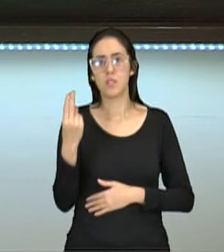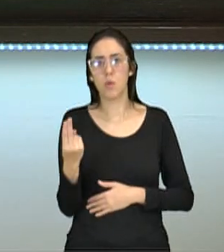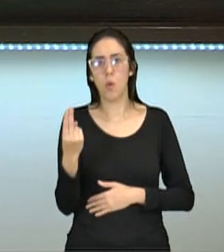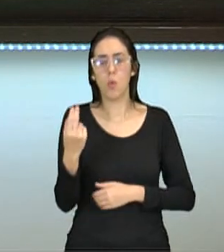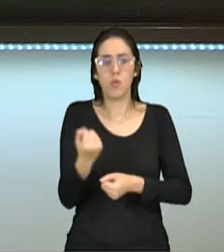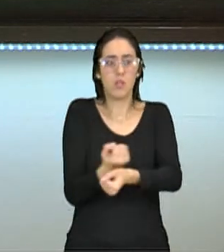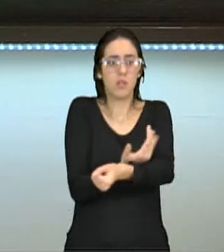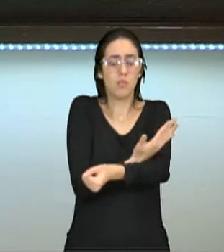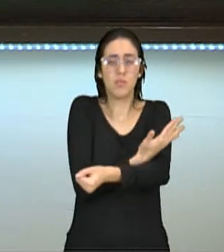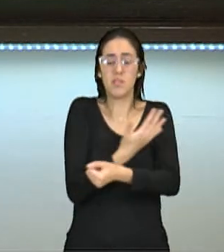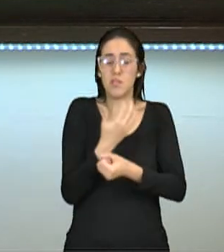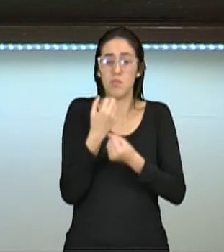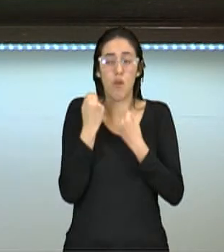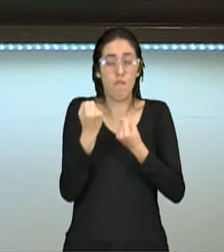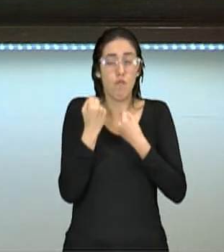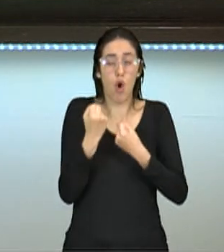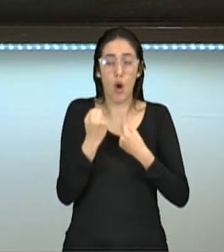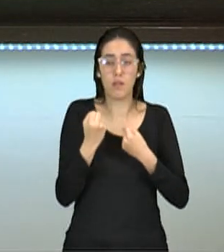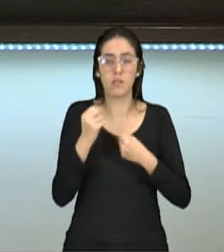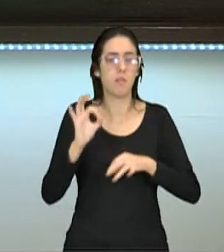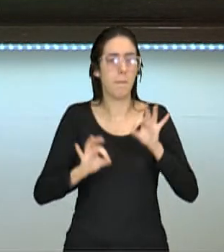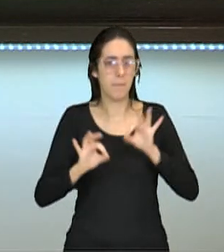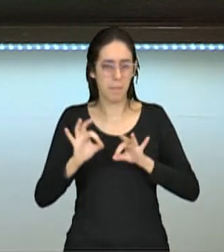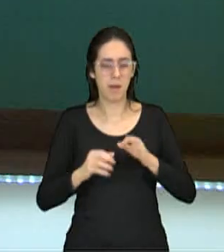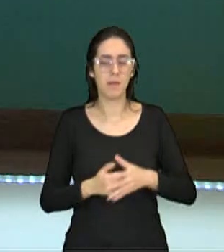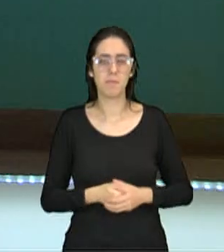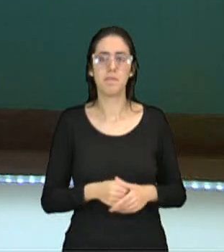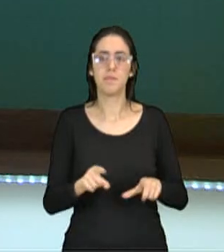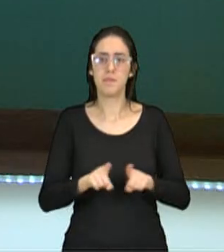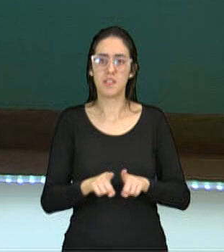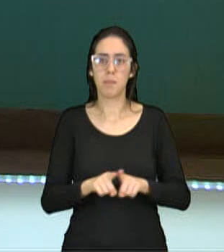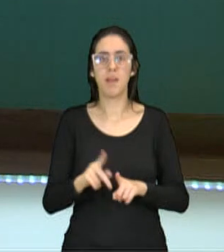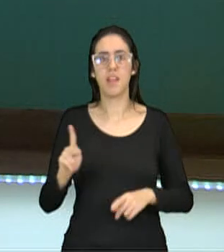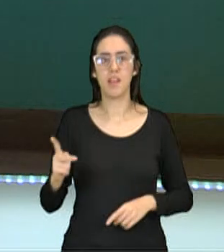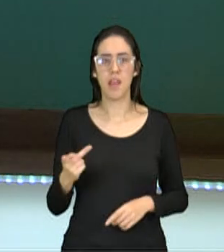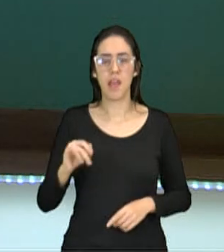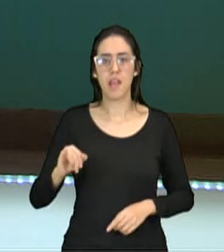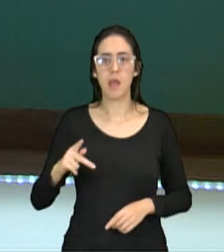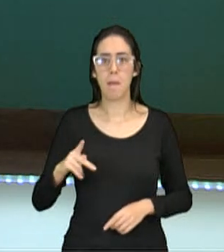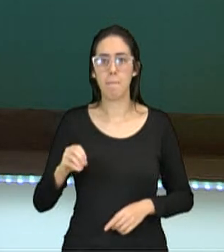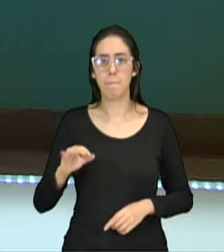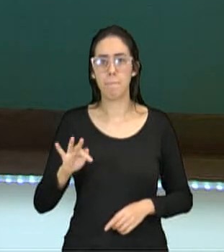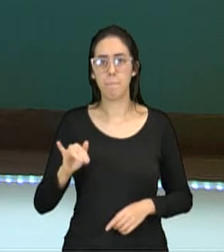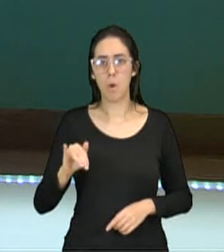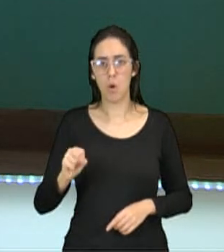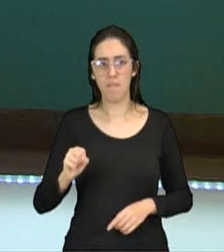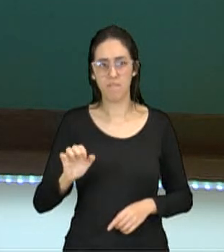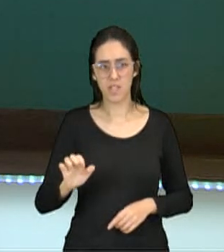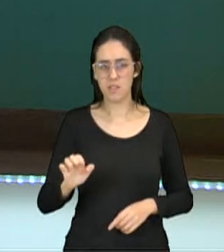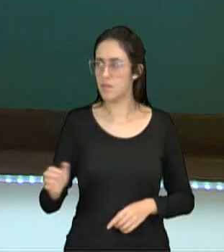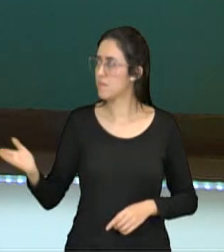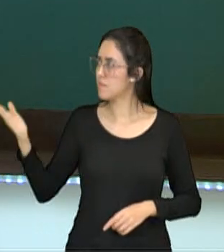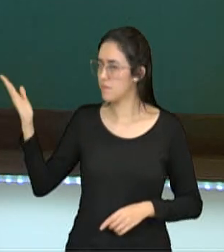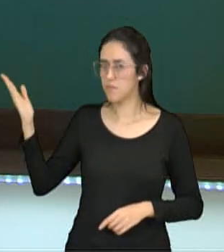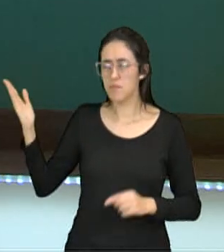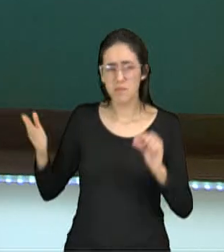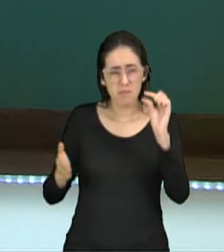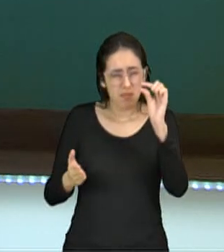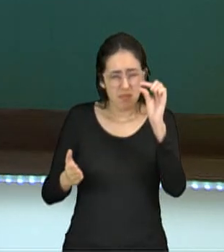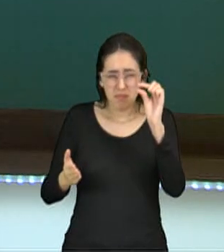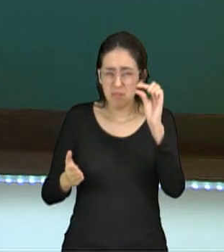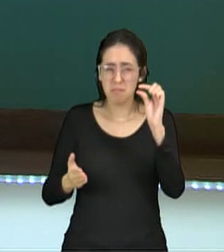fortes emoções. A hipófise, que é esta glândulazinha do tamanho mais ou menos de um grão de